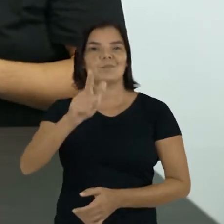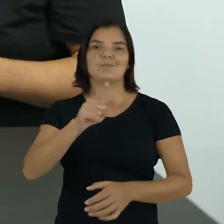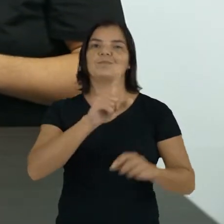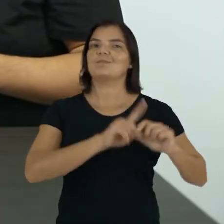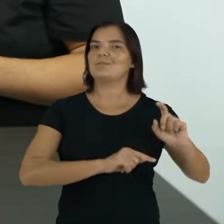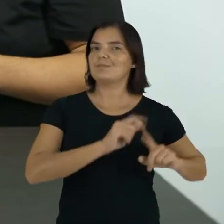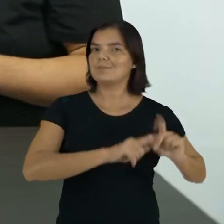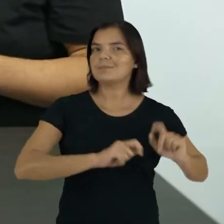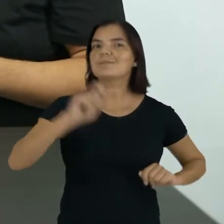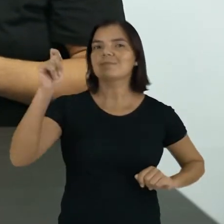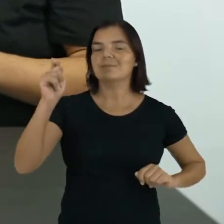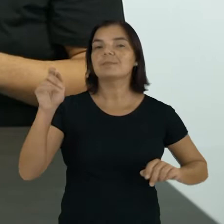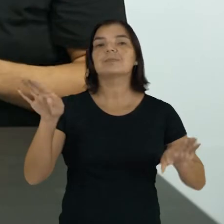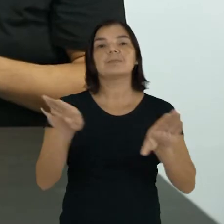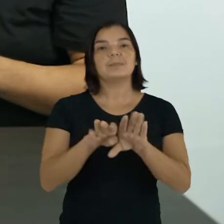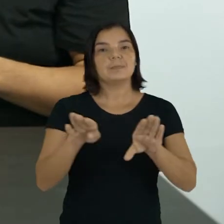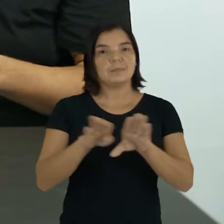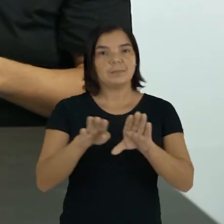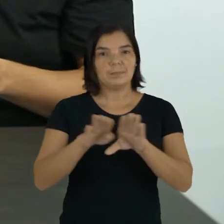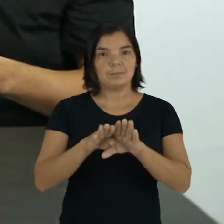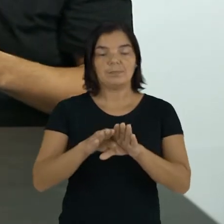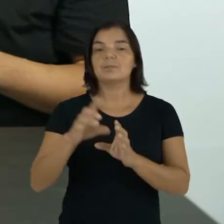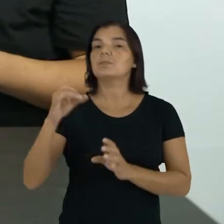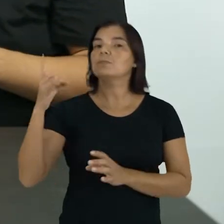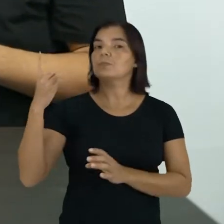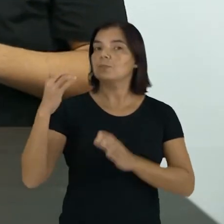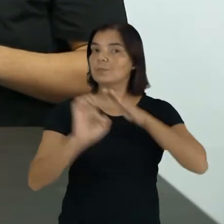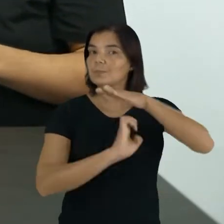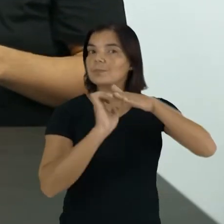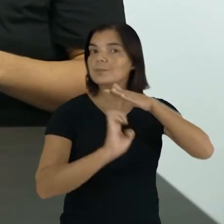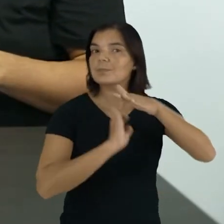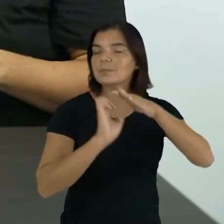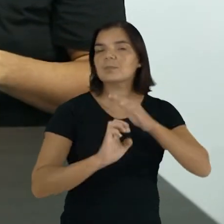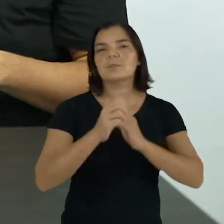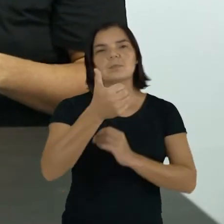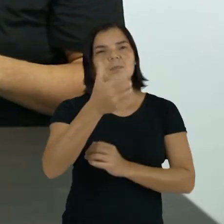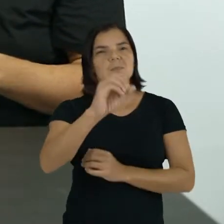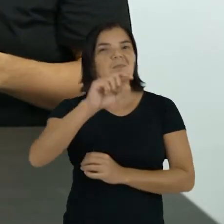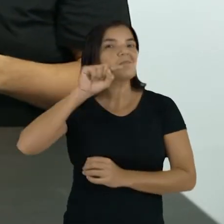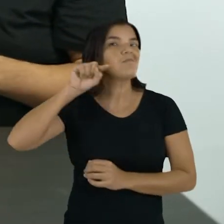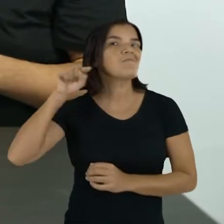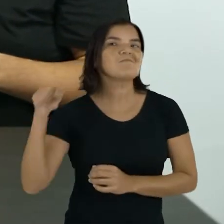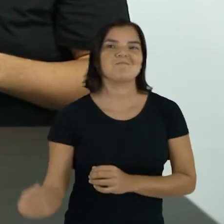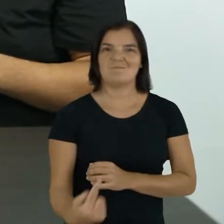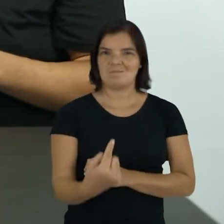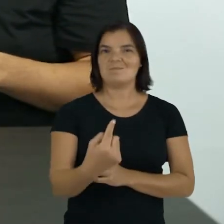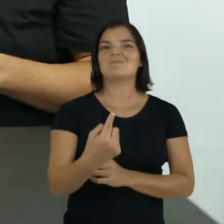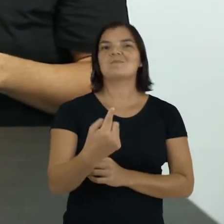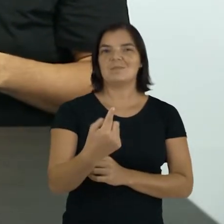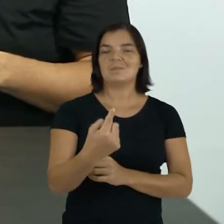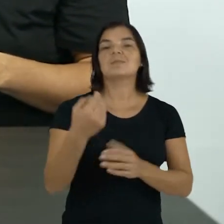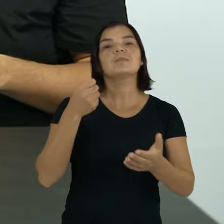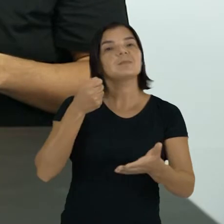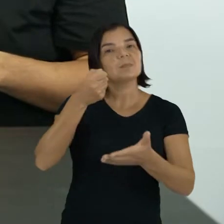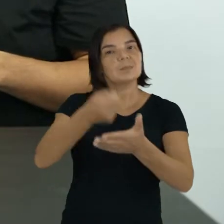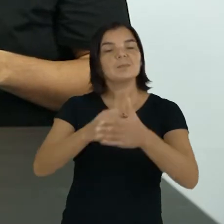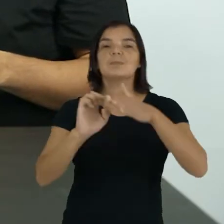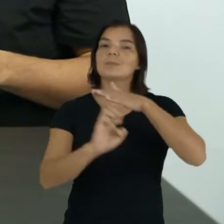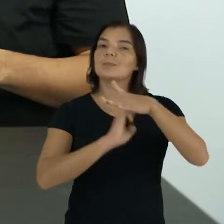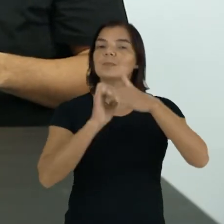Né? Também foi pago para o Bolivian Syndicate cerca de 10 mil libras esterlinas. Foram pagas para o